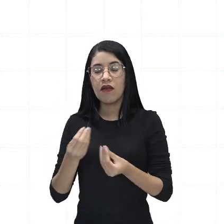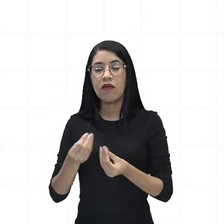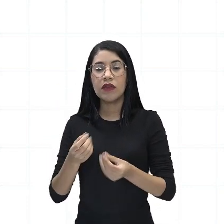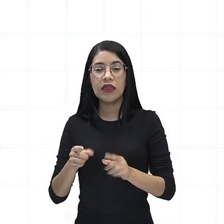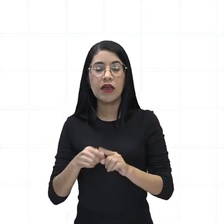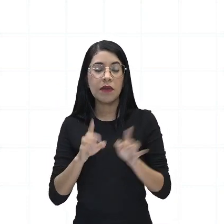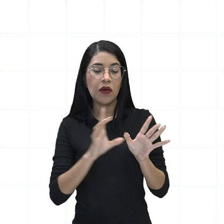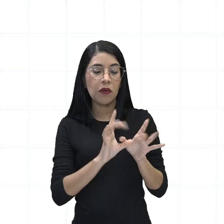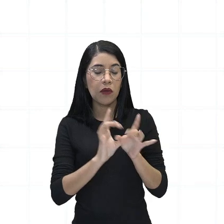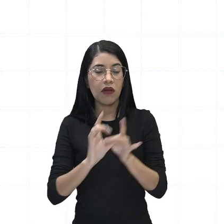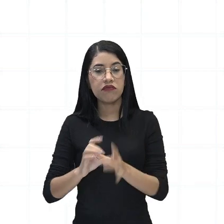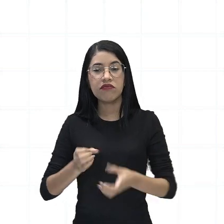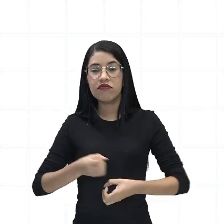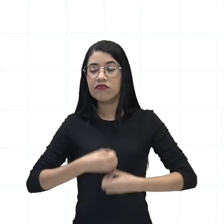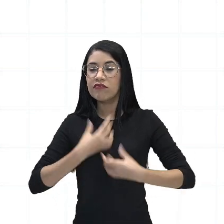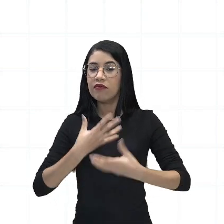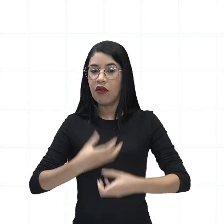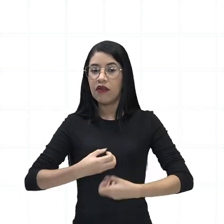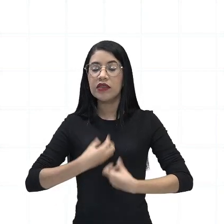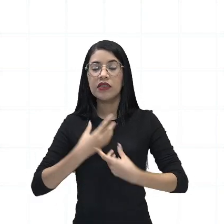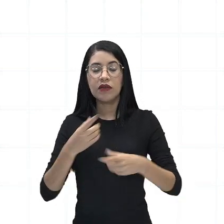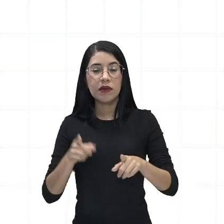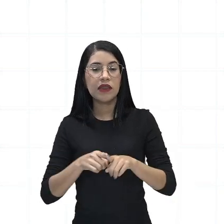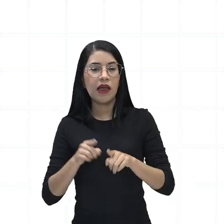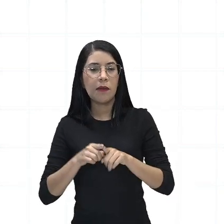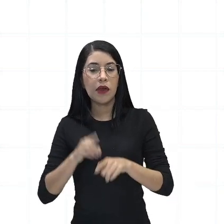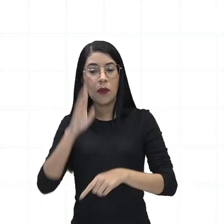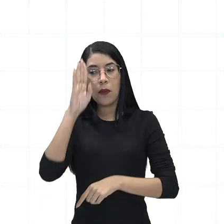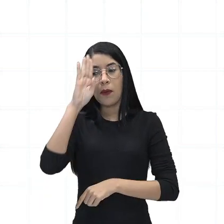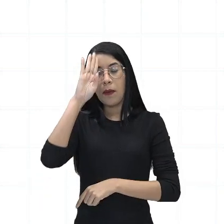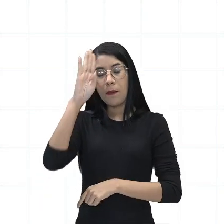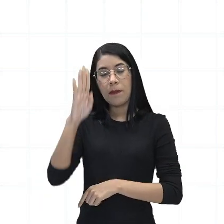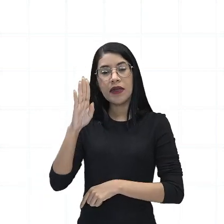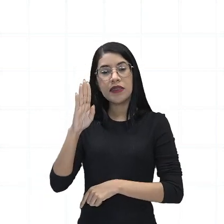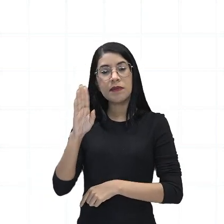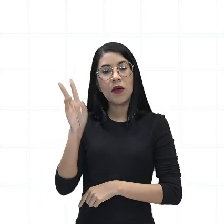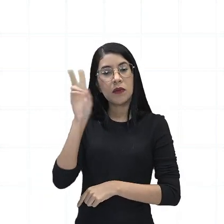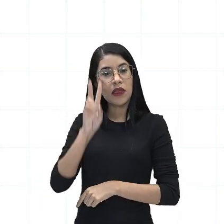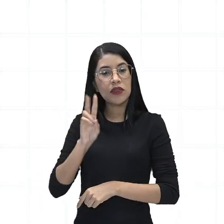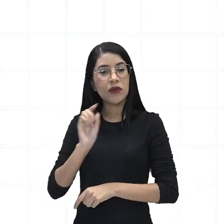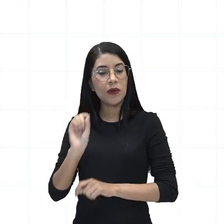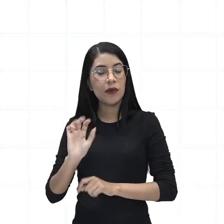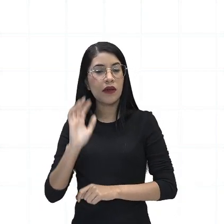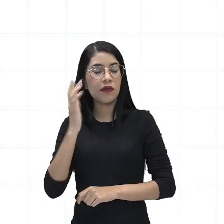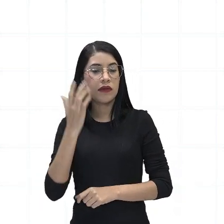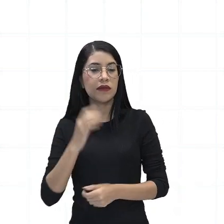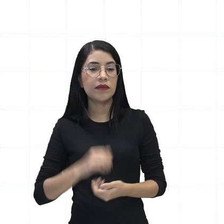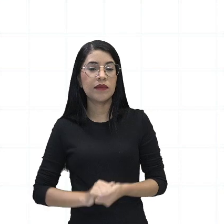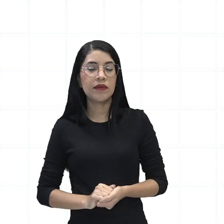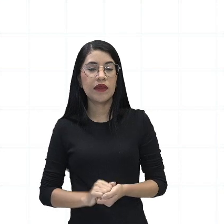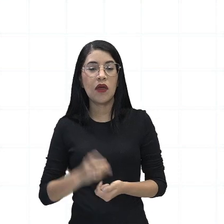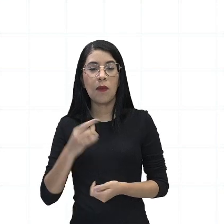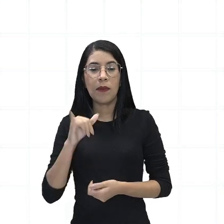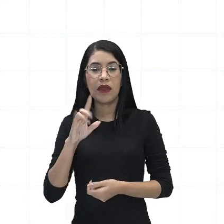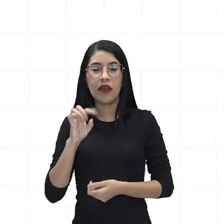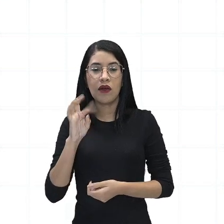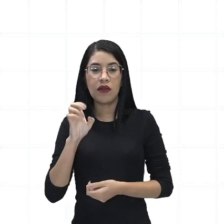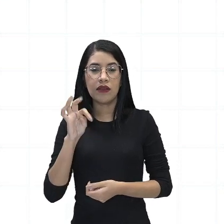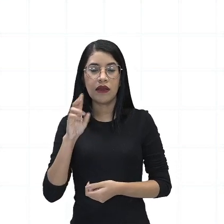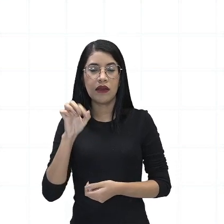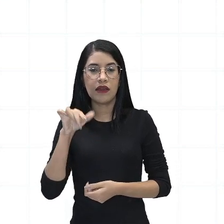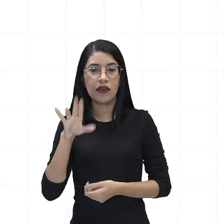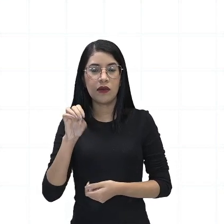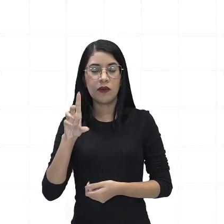contexto emocional e destacar momentos chaves da história. Efeitos piracotécnicos,